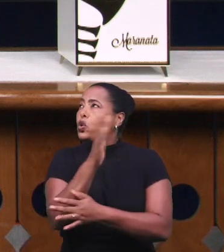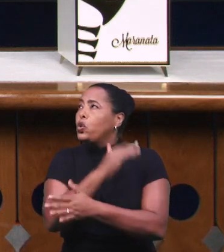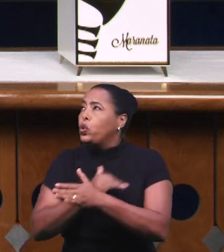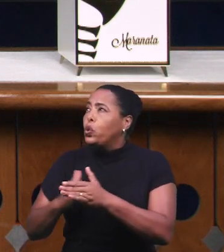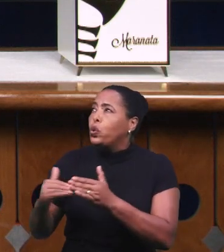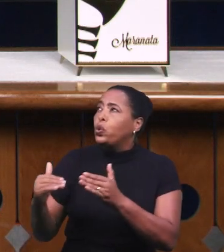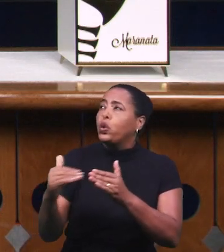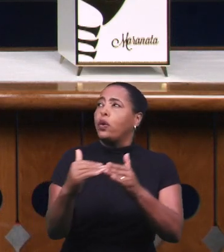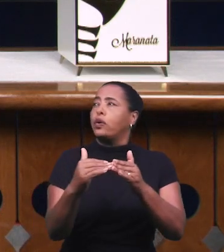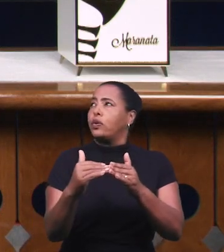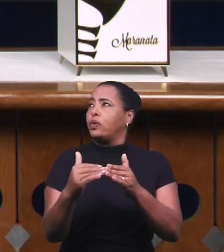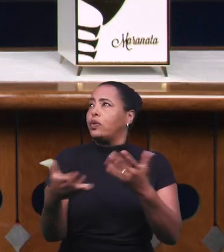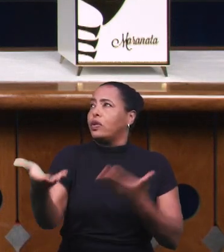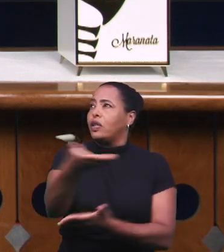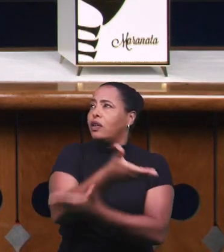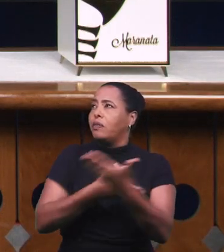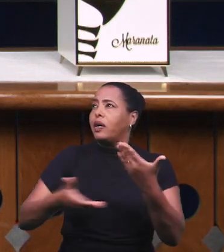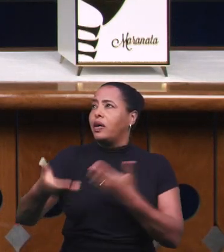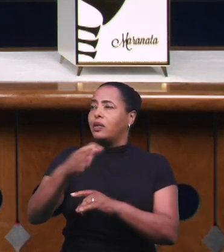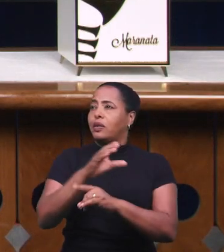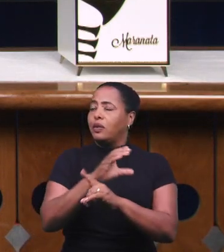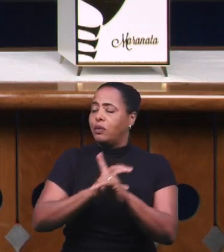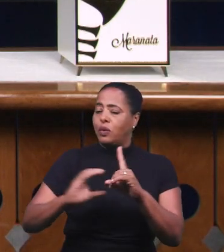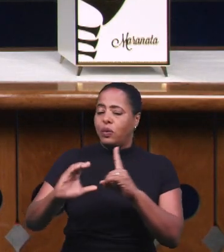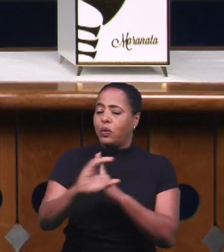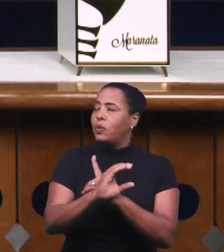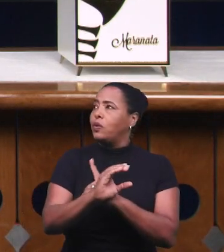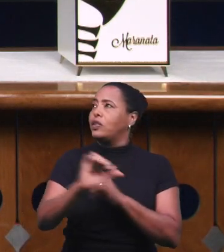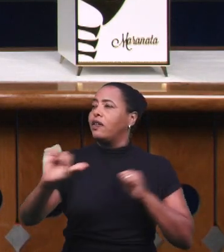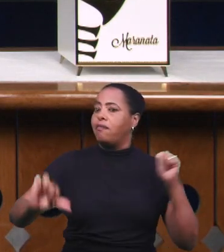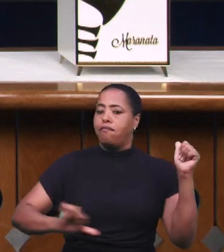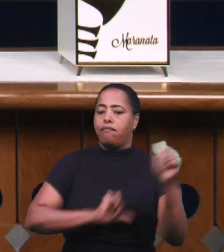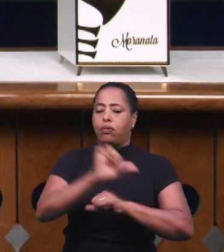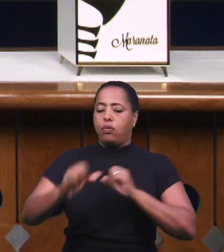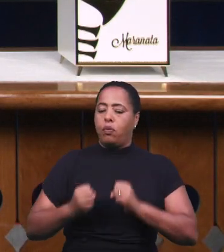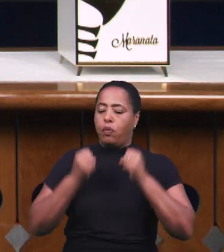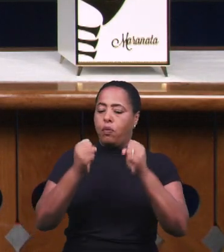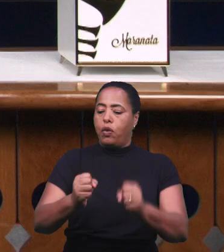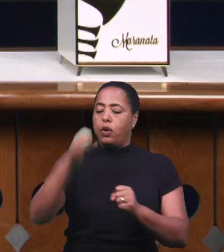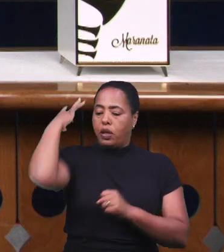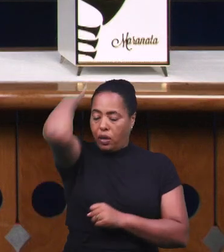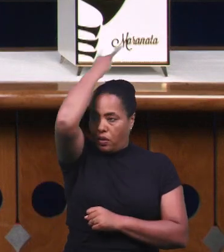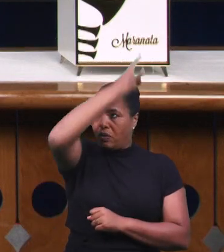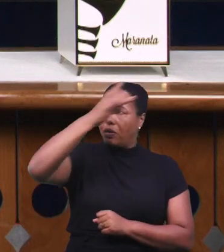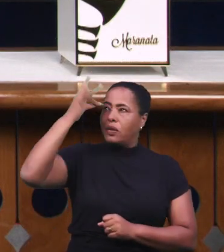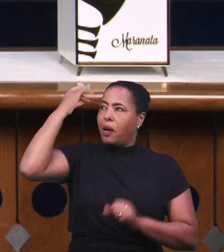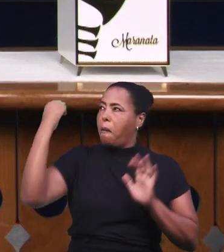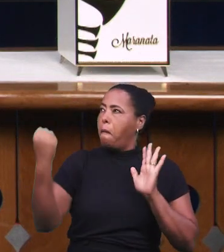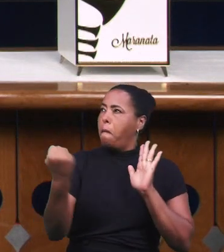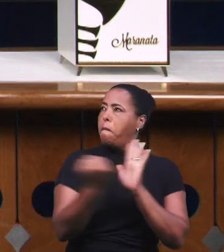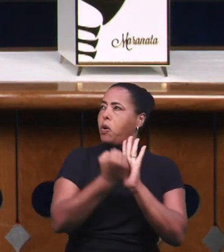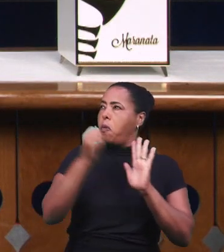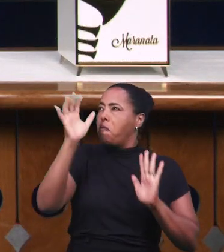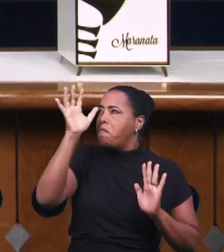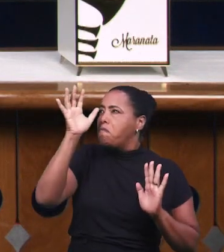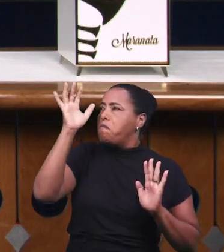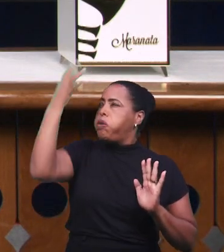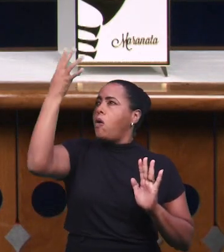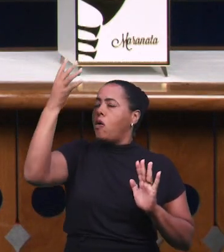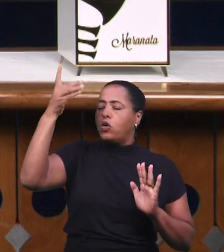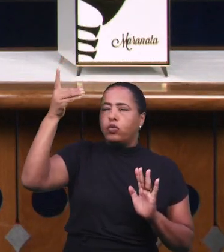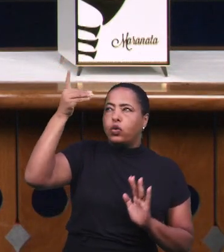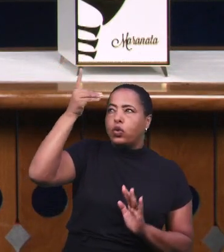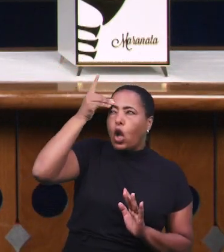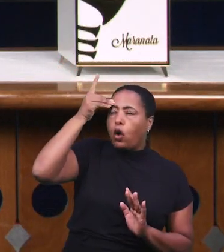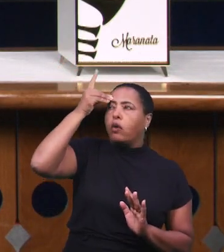deste culto sejam transformados pelo poder do Espírito Santo. Marca com sinais, marca com os